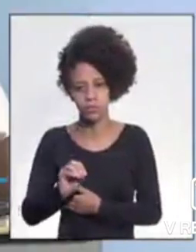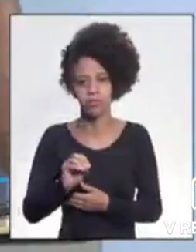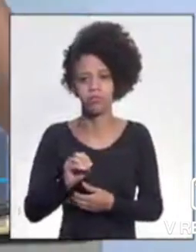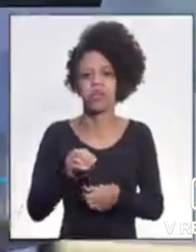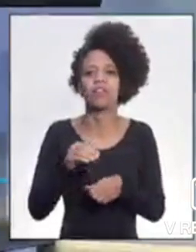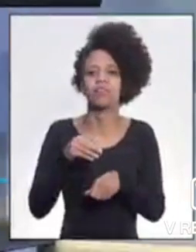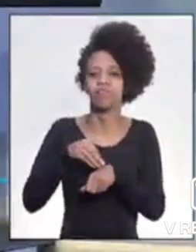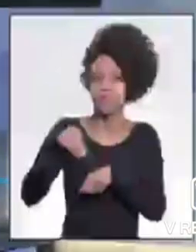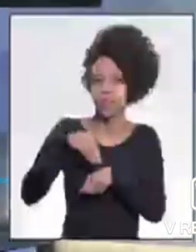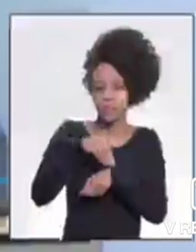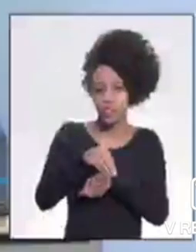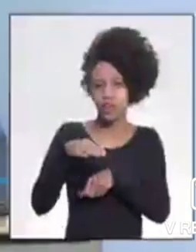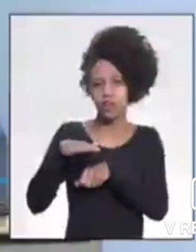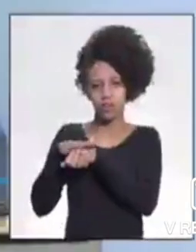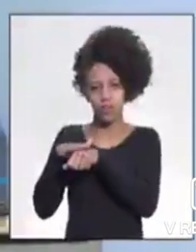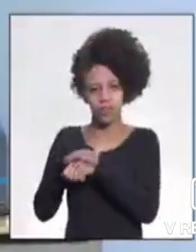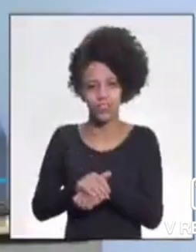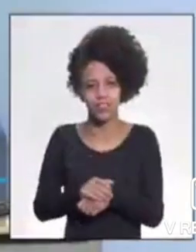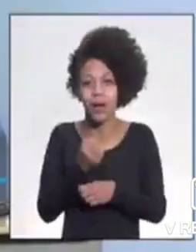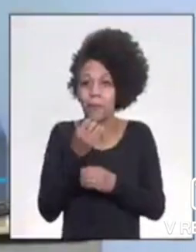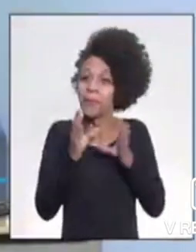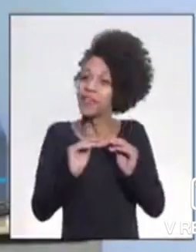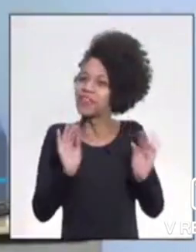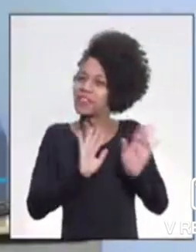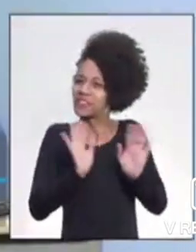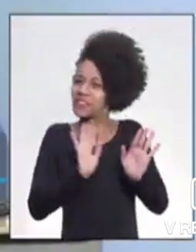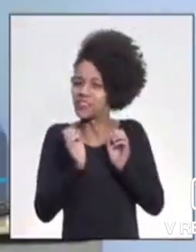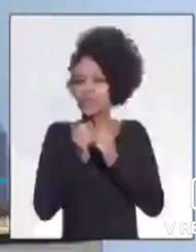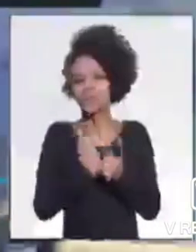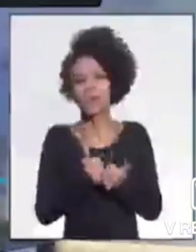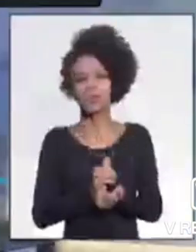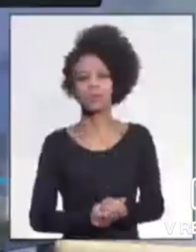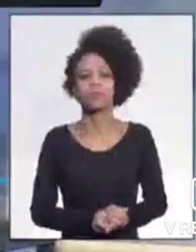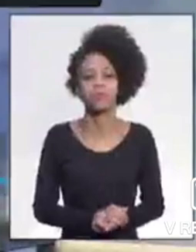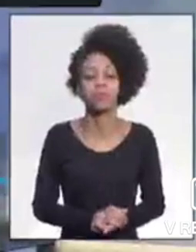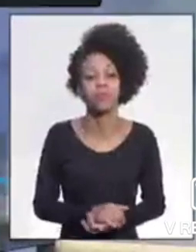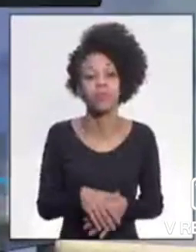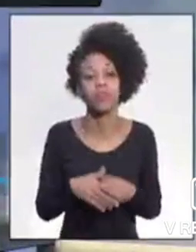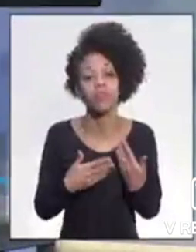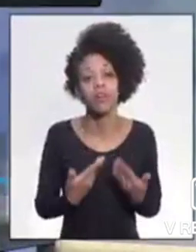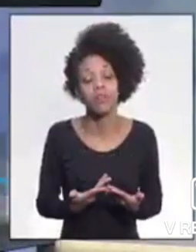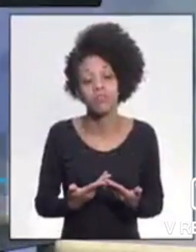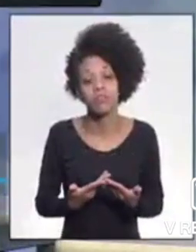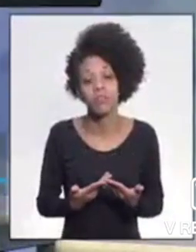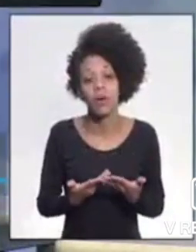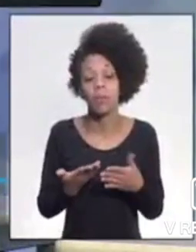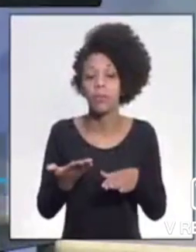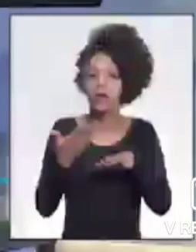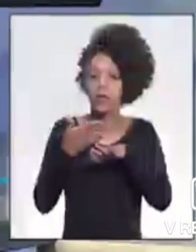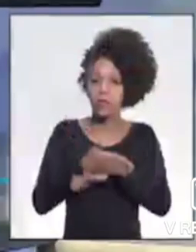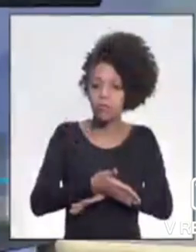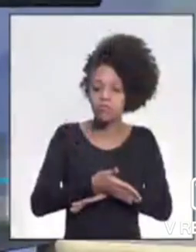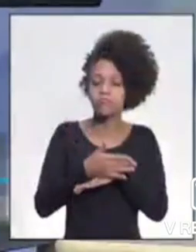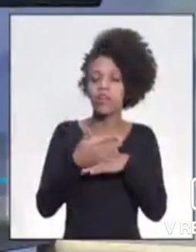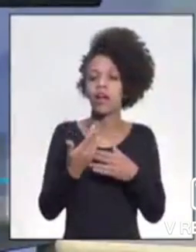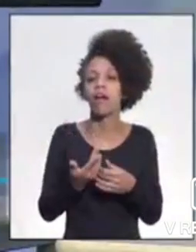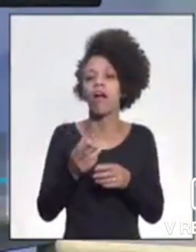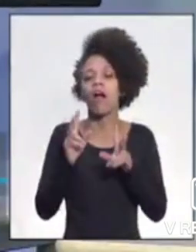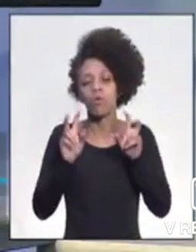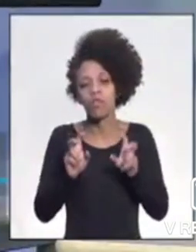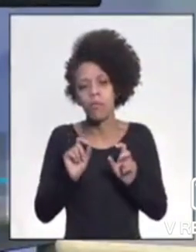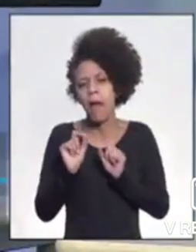hoje. Bem-vindo, professor. Oi, boa noite, tudo bem? Obrigada. Obrigado. Então, para nós entrarmos no tema para que servem